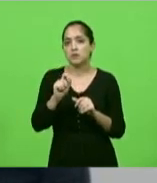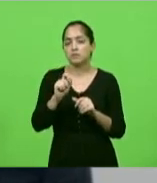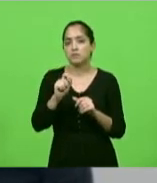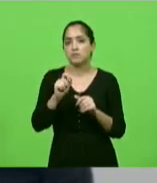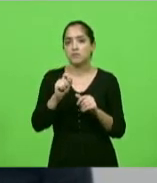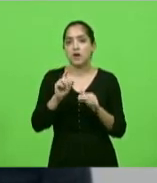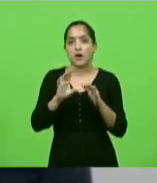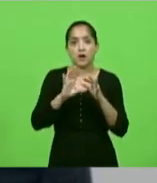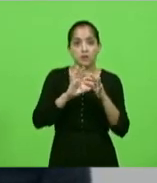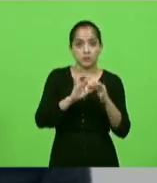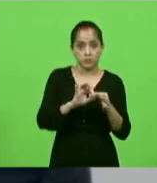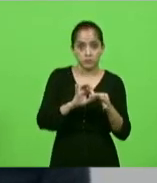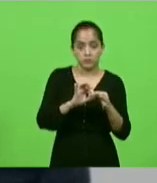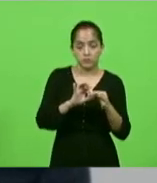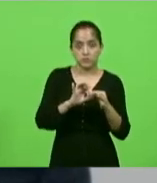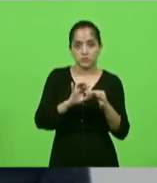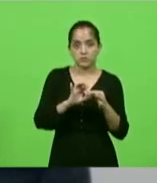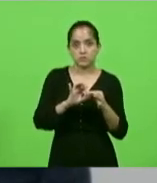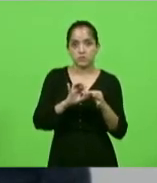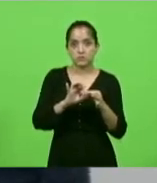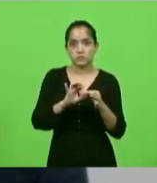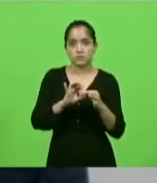conjunção